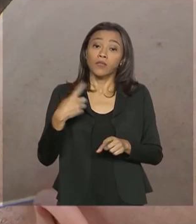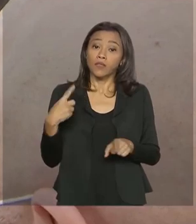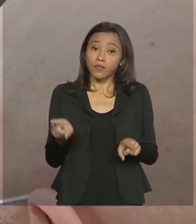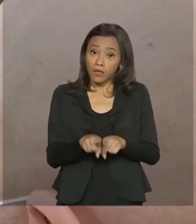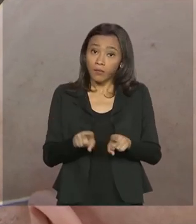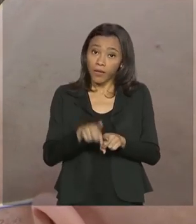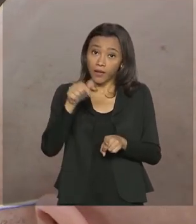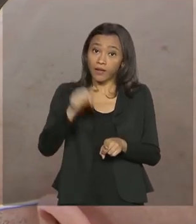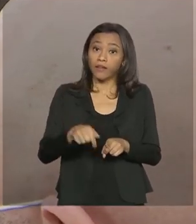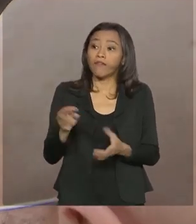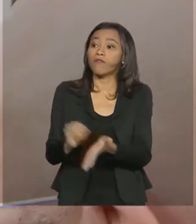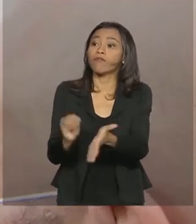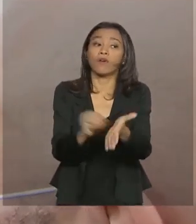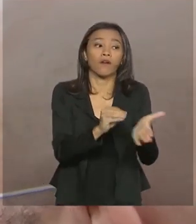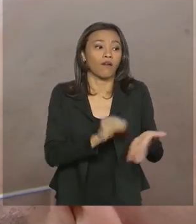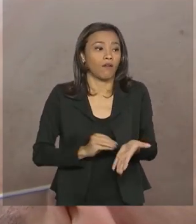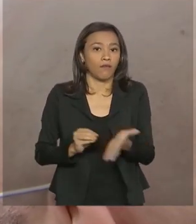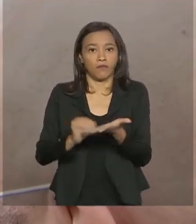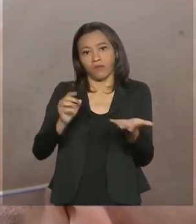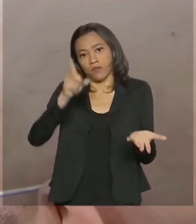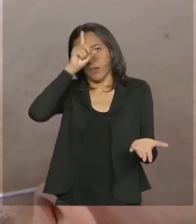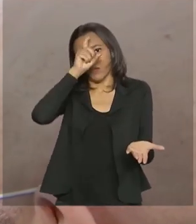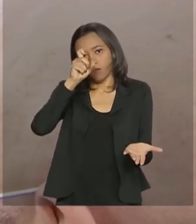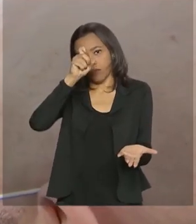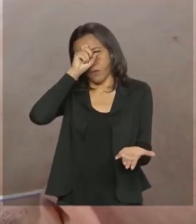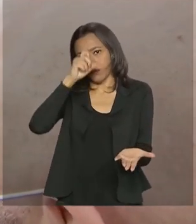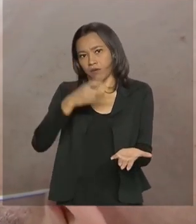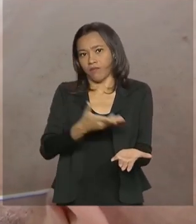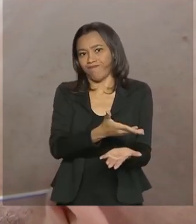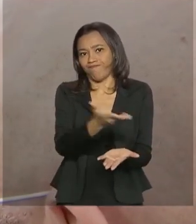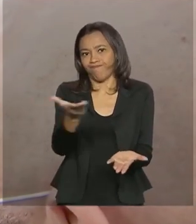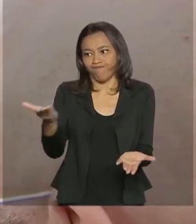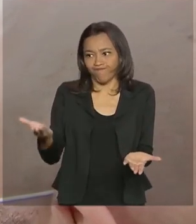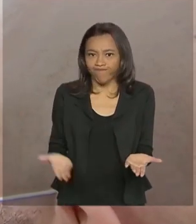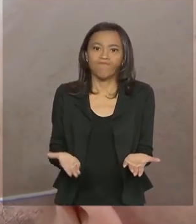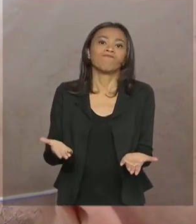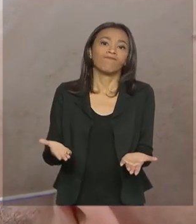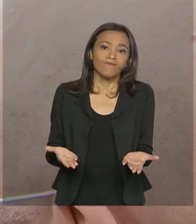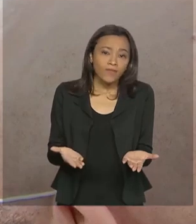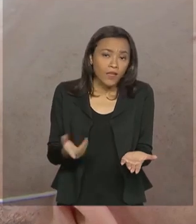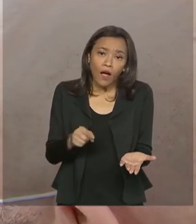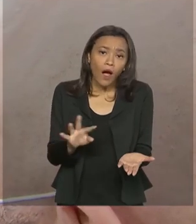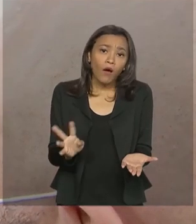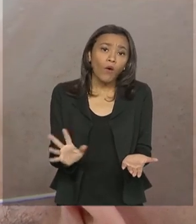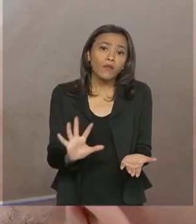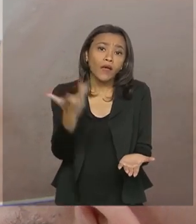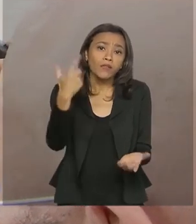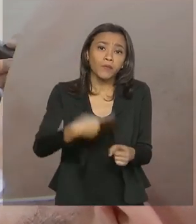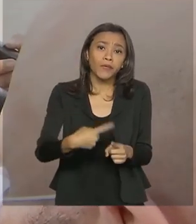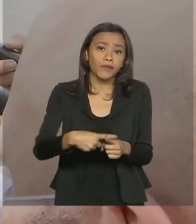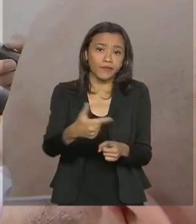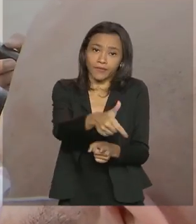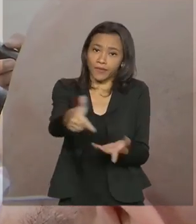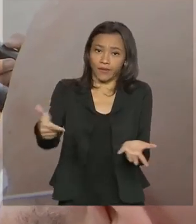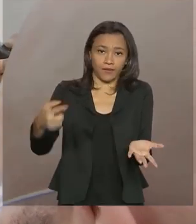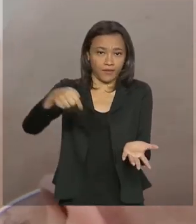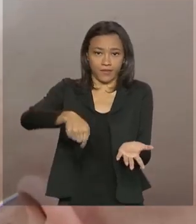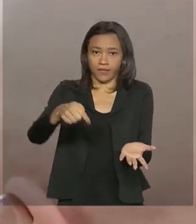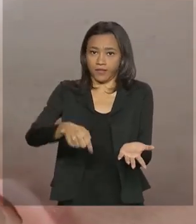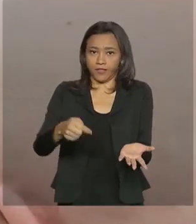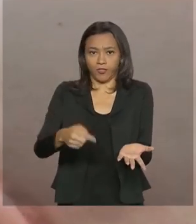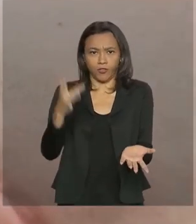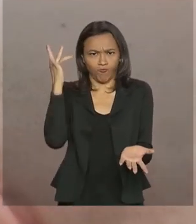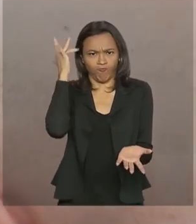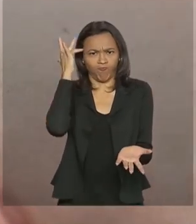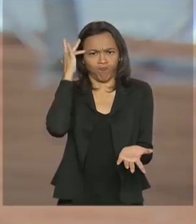tem desassistência. E a desassistência, ela ocorre basicamente porque você não tem unidades hospitalares de média e alta